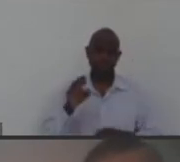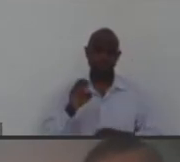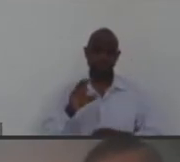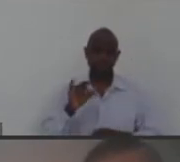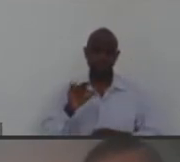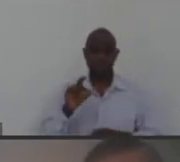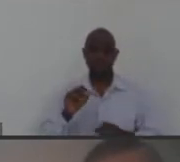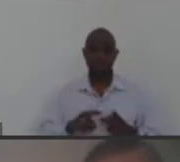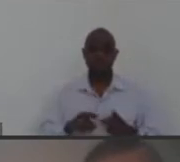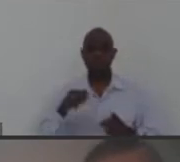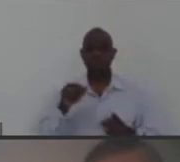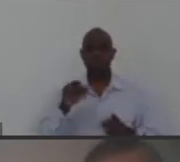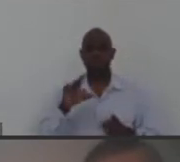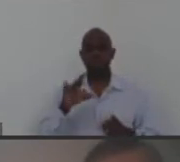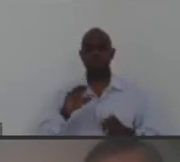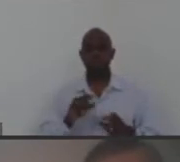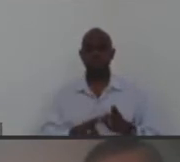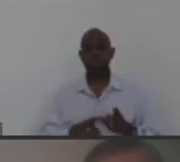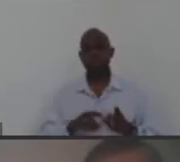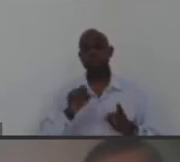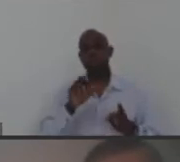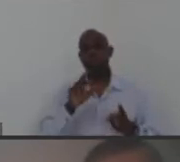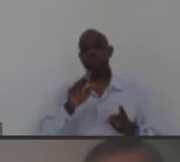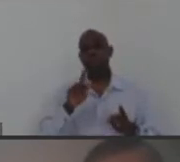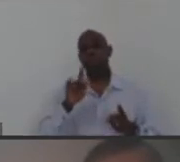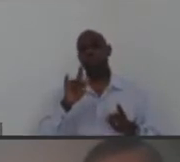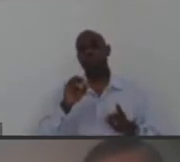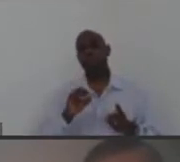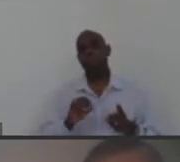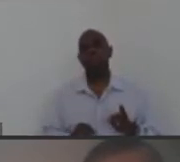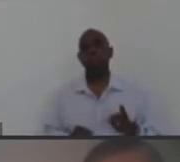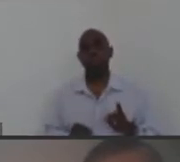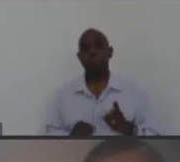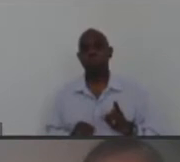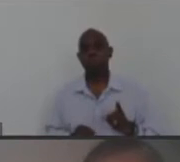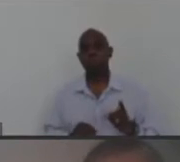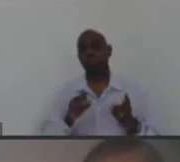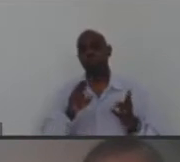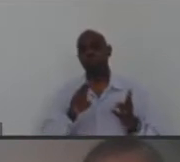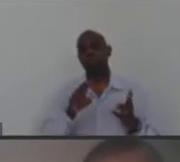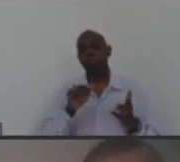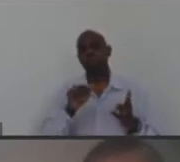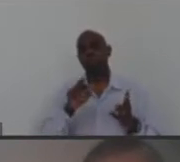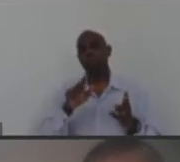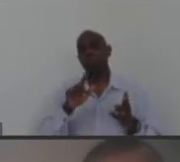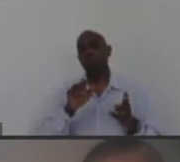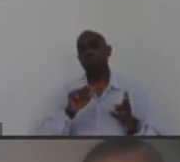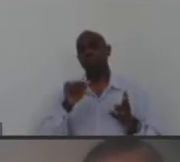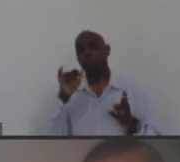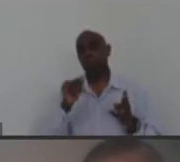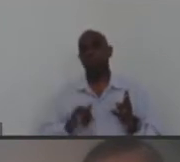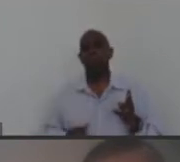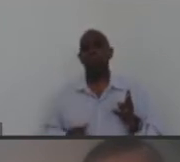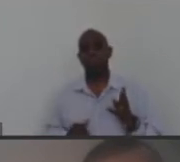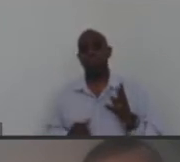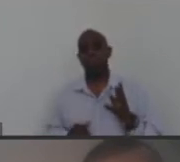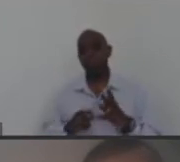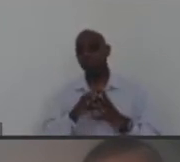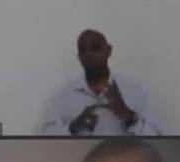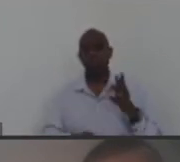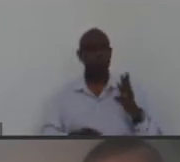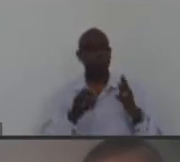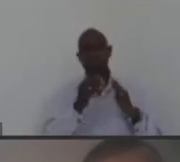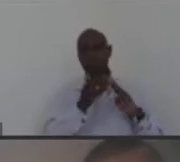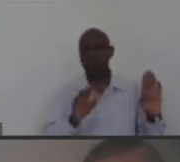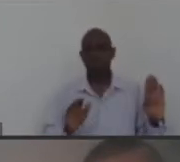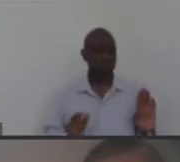Brenes, vereador Dr. Sérgio, 3 votos contrários. Vereador Valei Faria, o filhinho, 4 votos contrários. Eu declaro encerrada